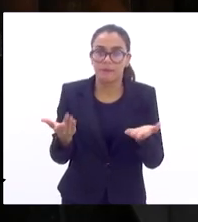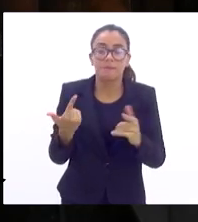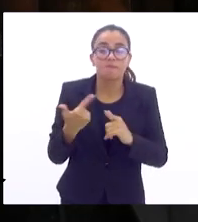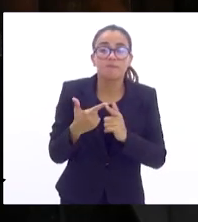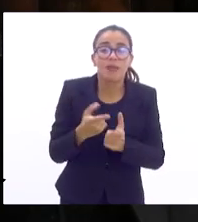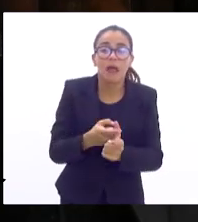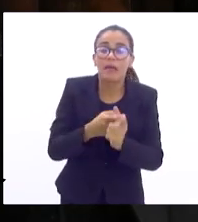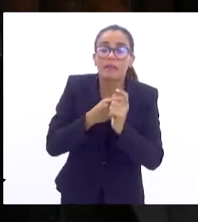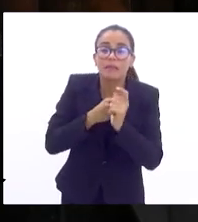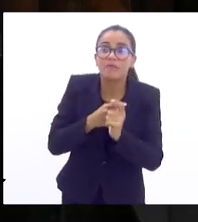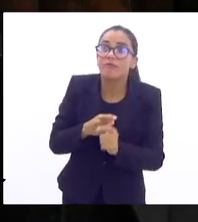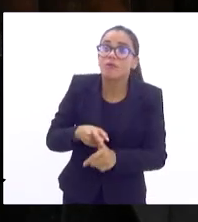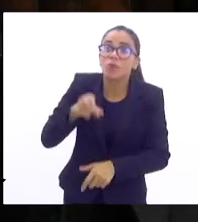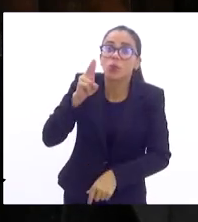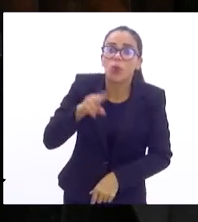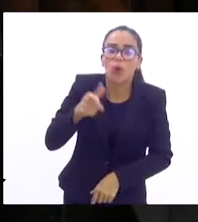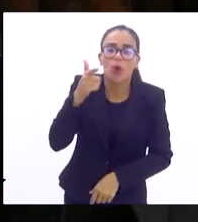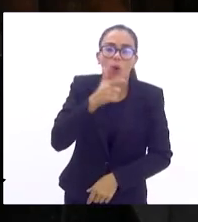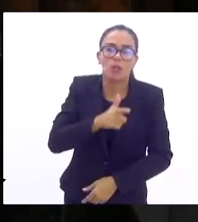impagável